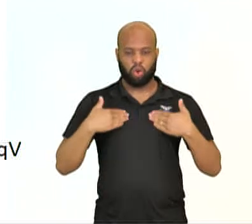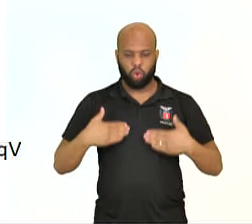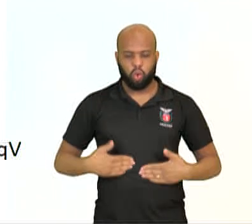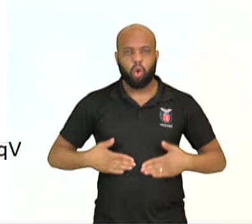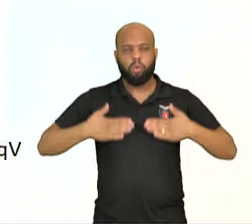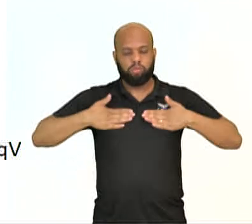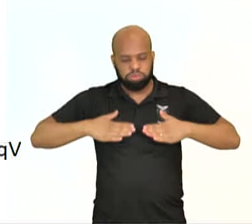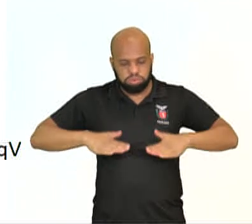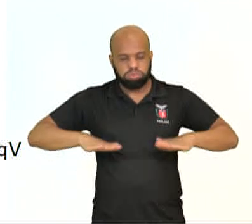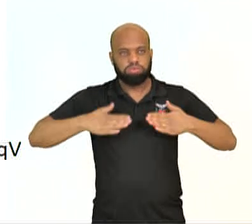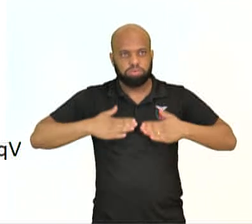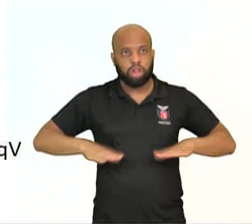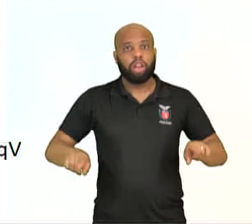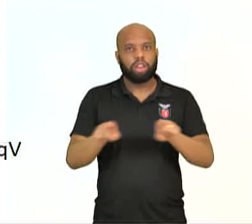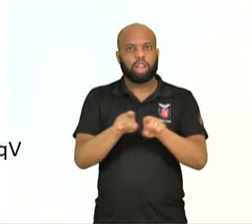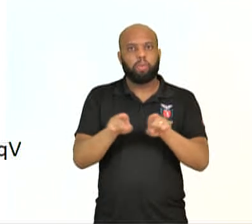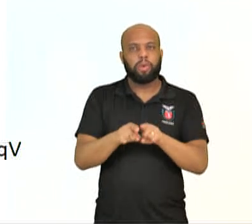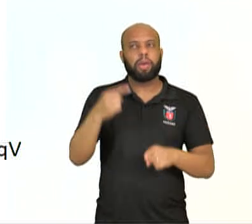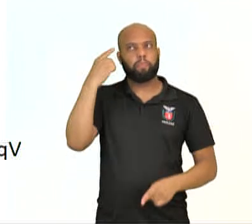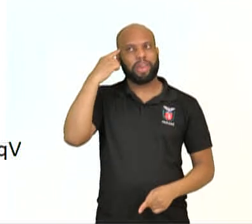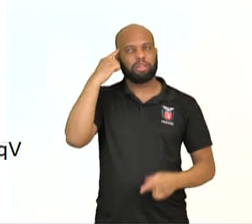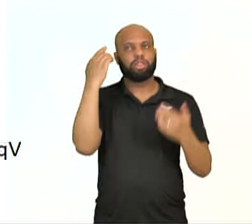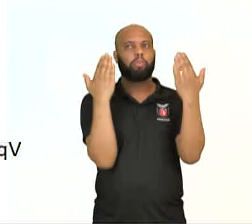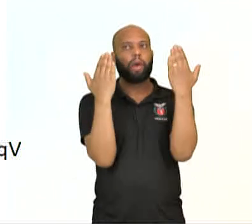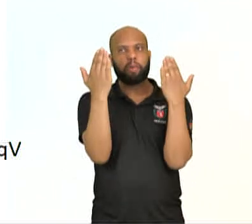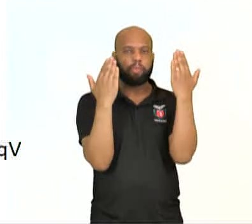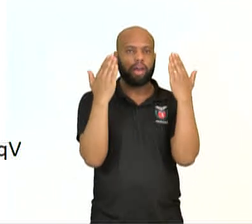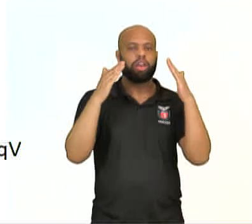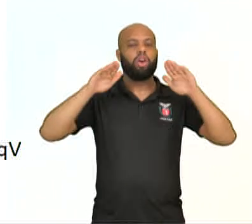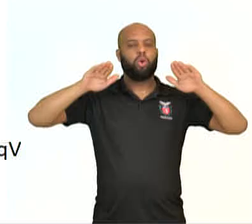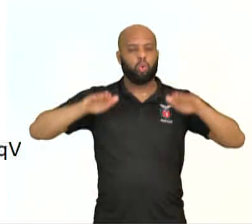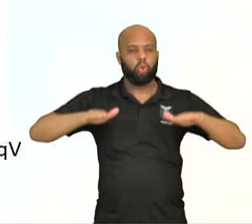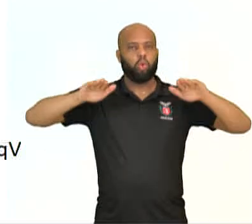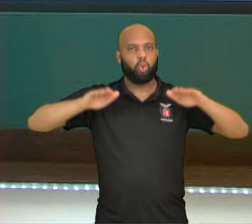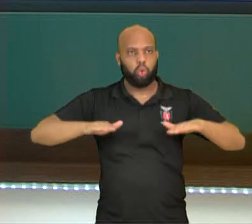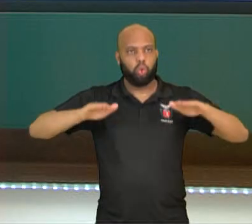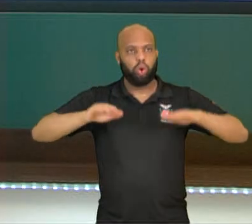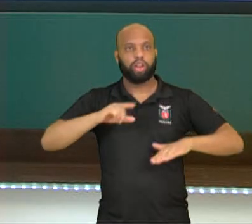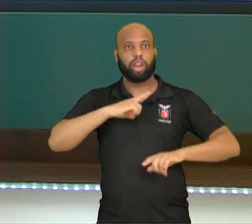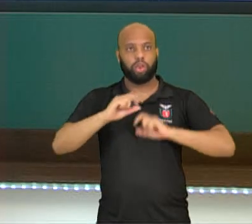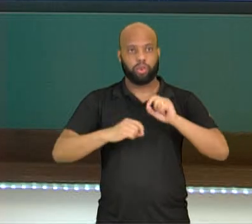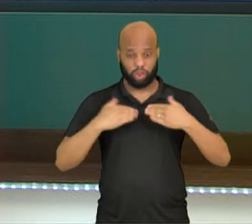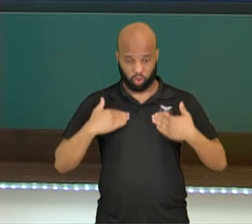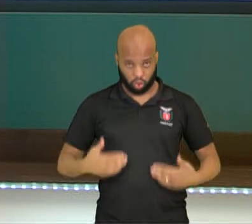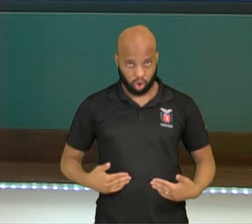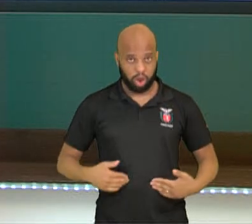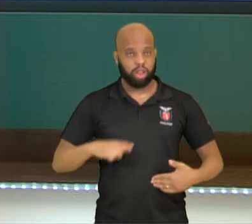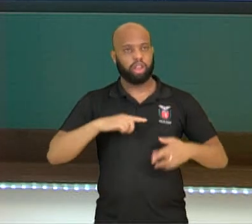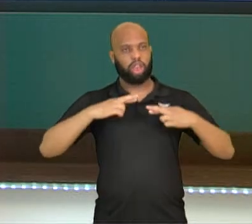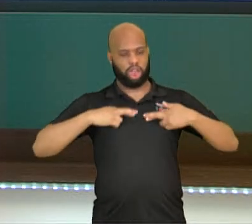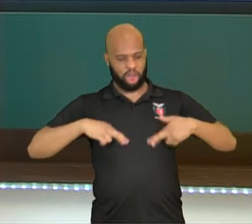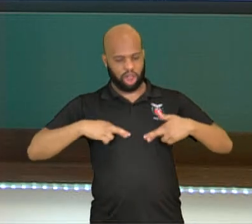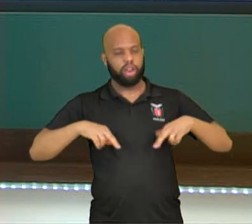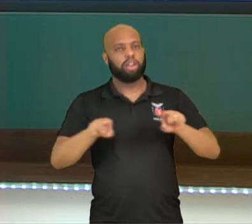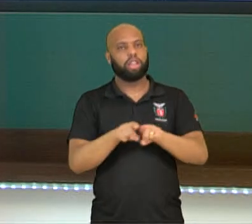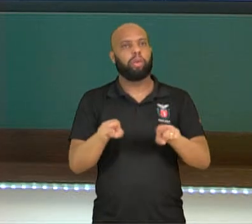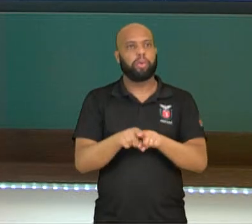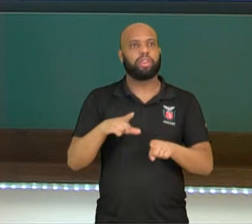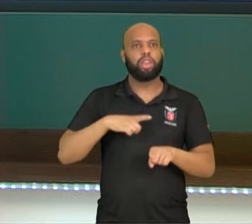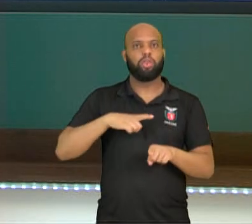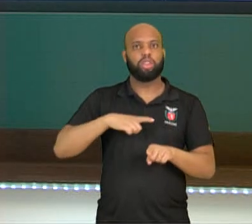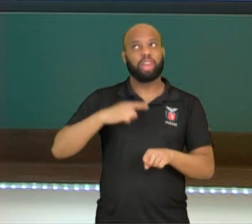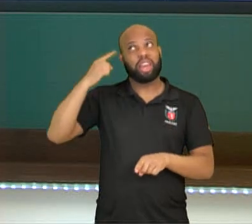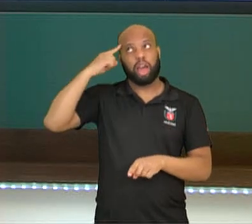eu observo pela imagem ali, eu estou com os meus músculos relaxados, mas eu também tenho que reduzir a minha